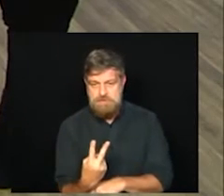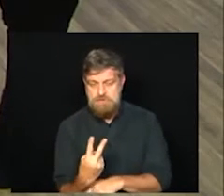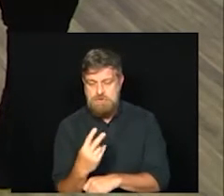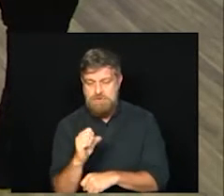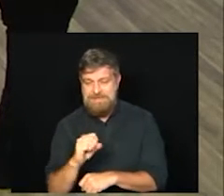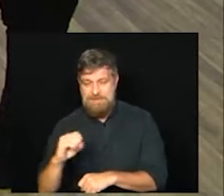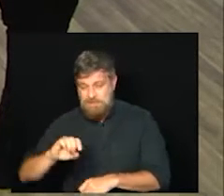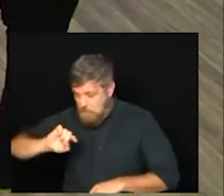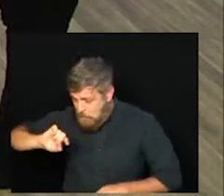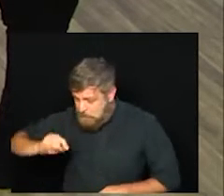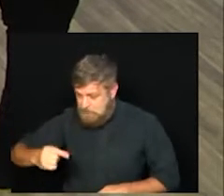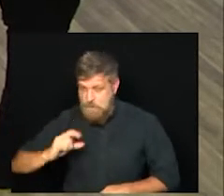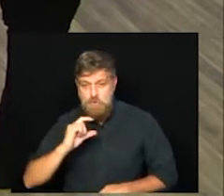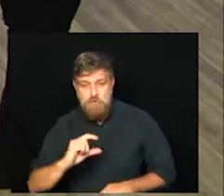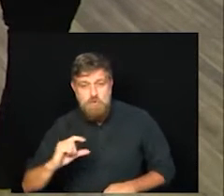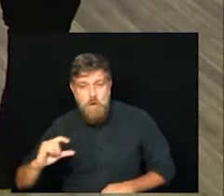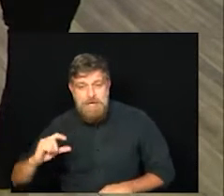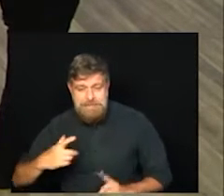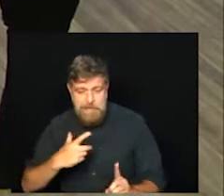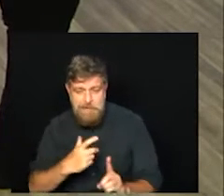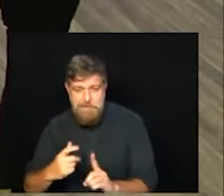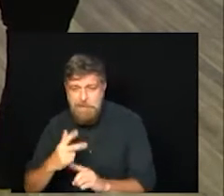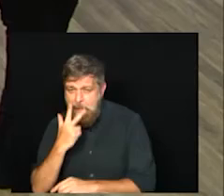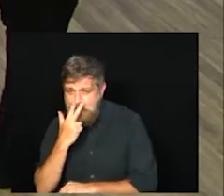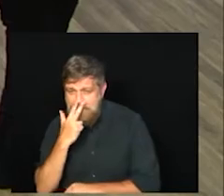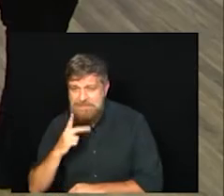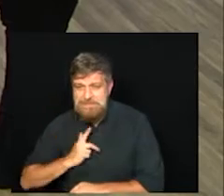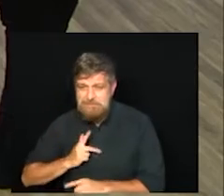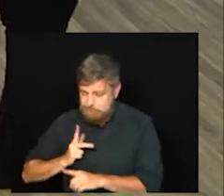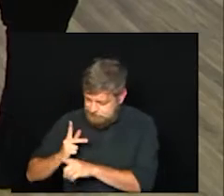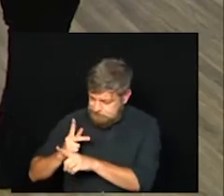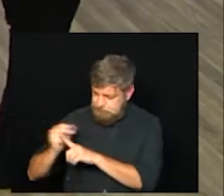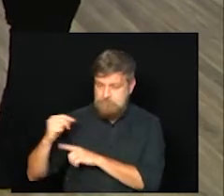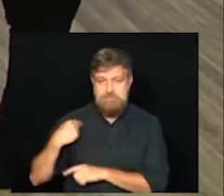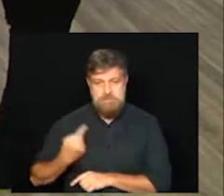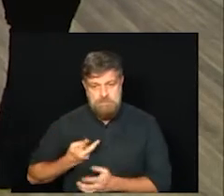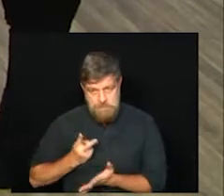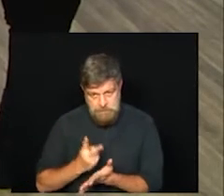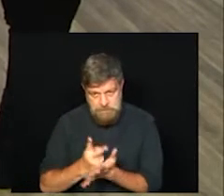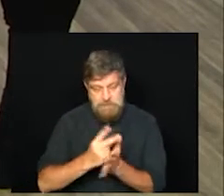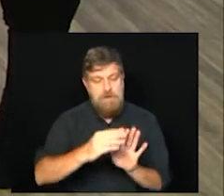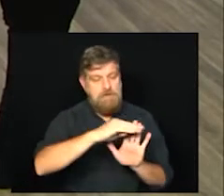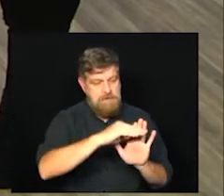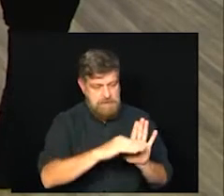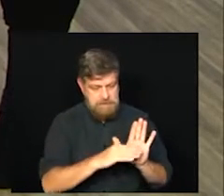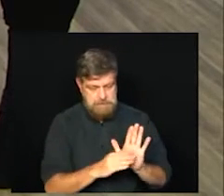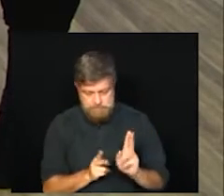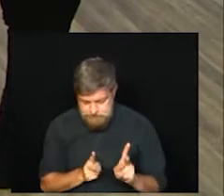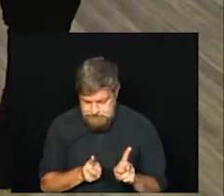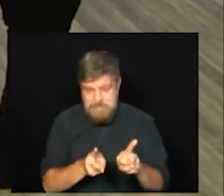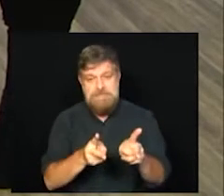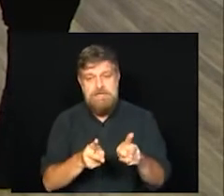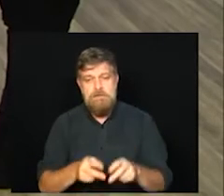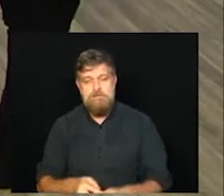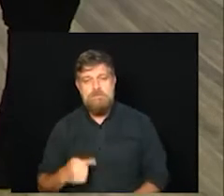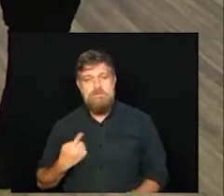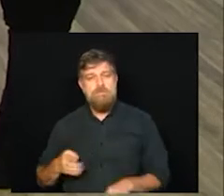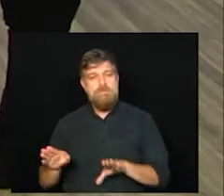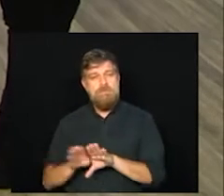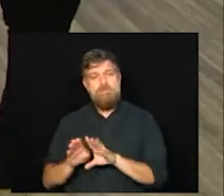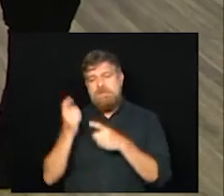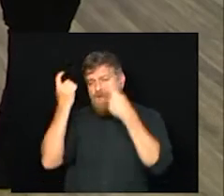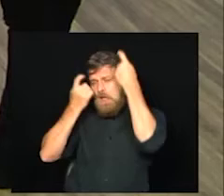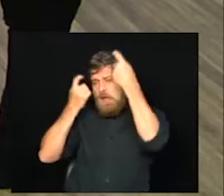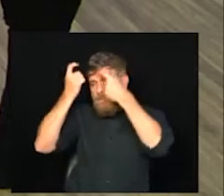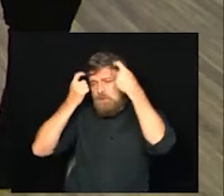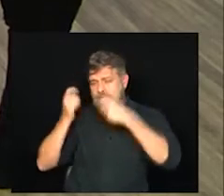doses que teriam que vir, e isso parece que vai ser superado e vamos manter o calendário vacinal. E até sobre essa